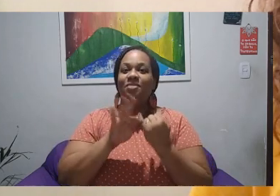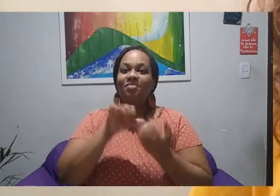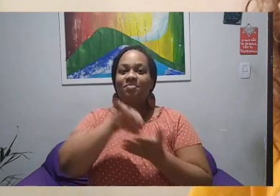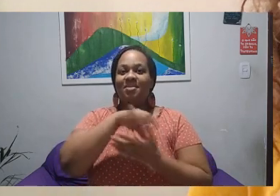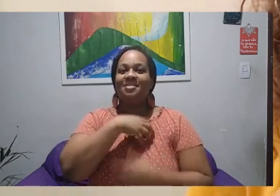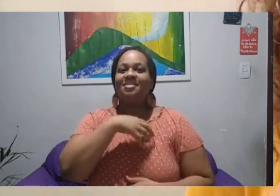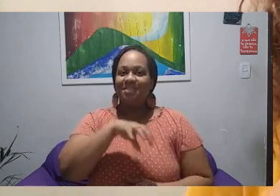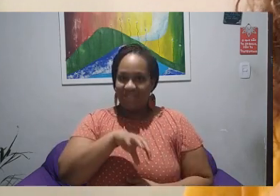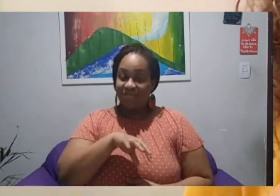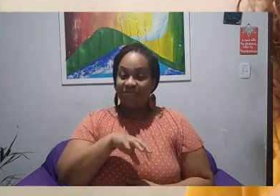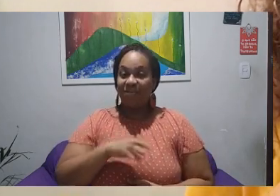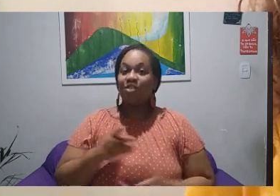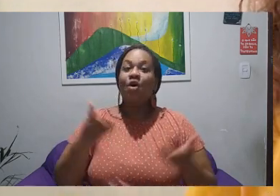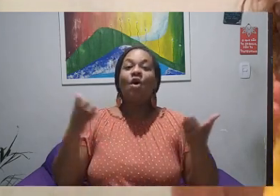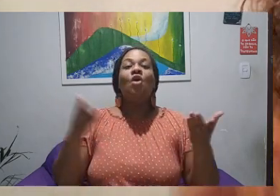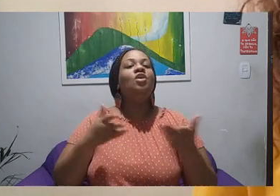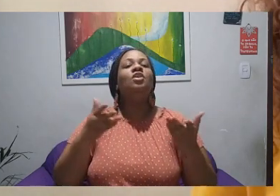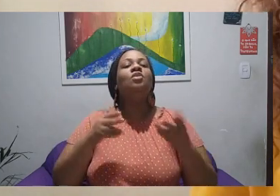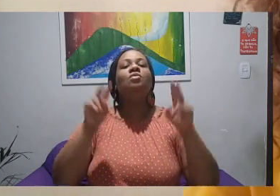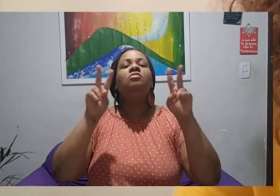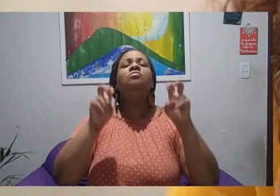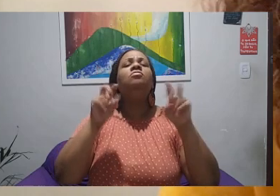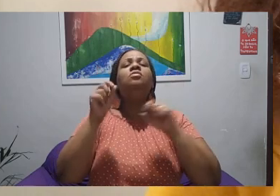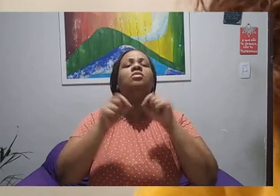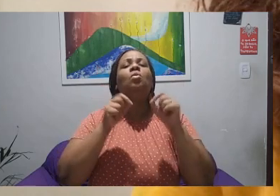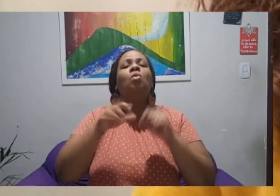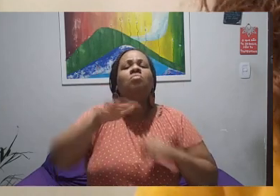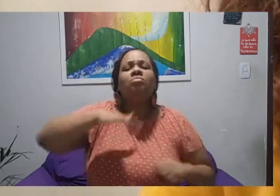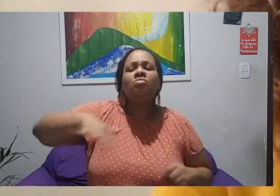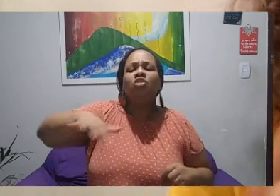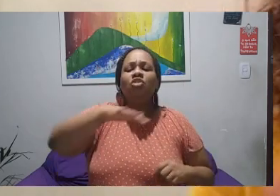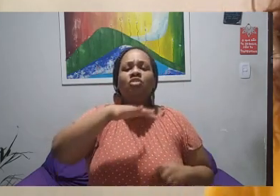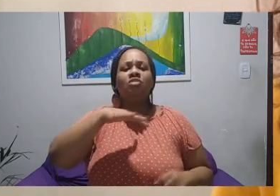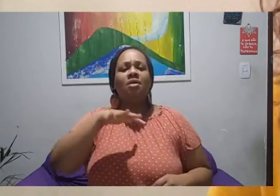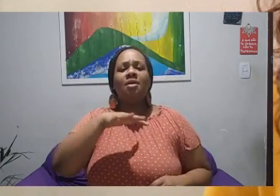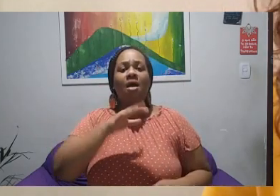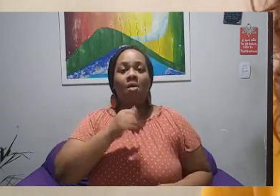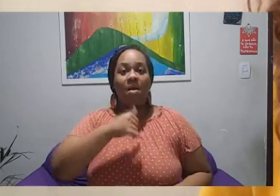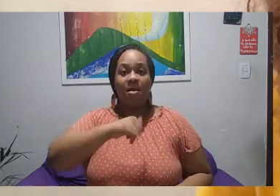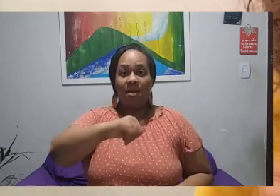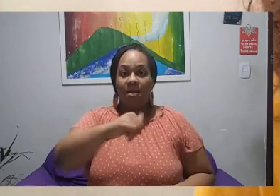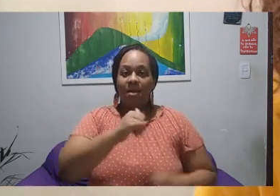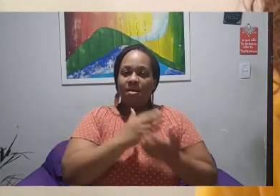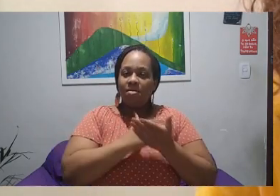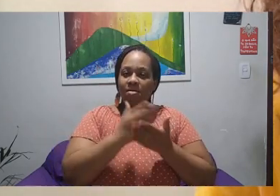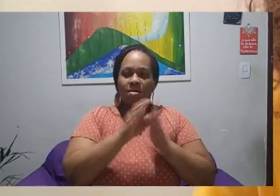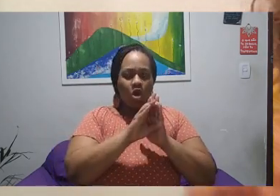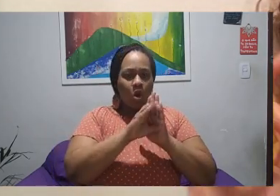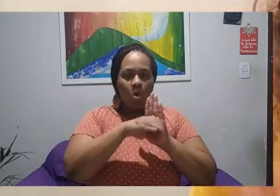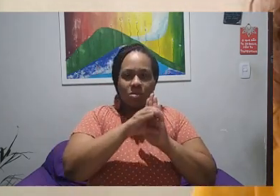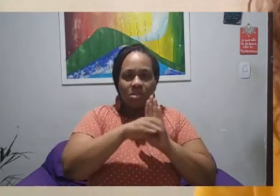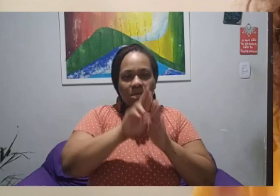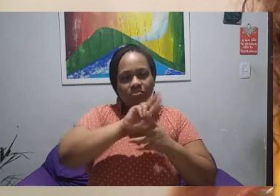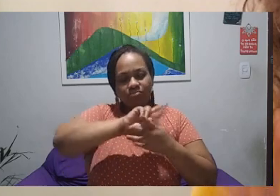Instituto Federal da Bahia, Campus Salvador. E hoje vamos falar um pouco sobre o panorama geral da técnica, introdução ao conceito